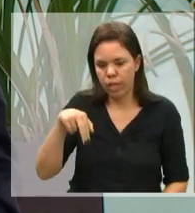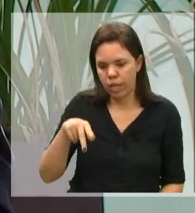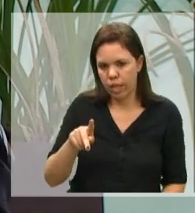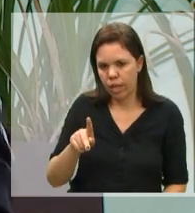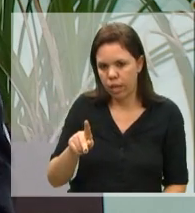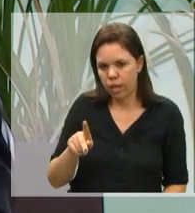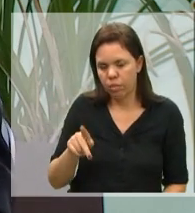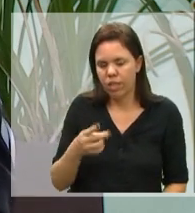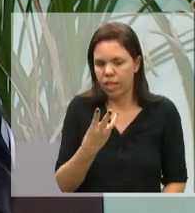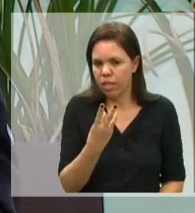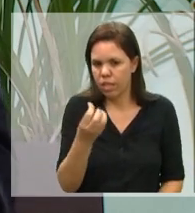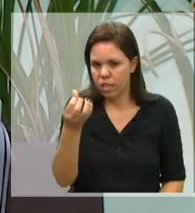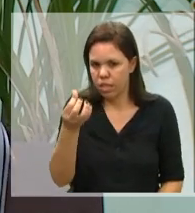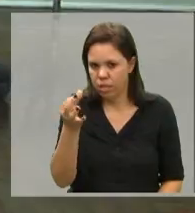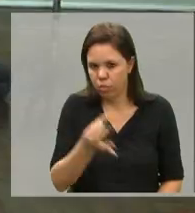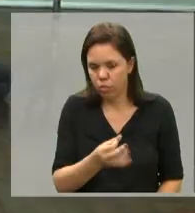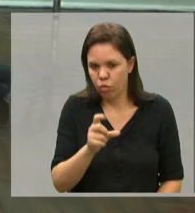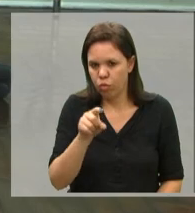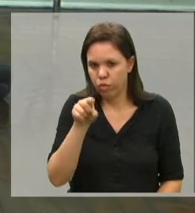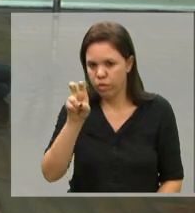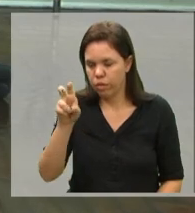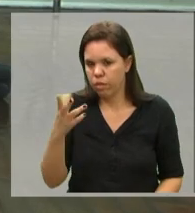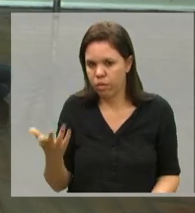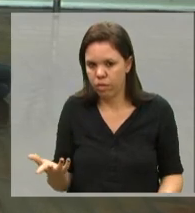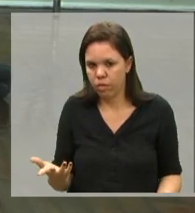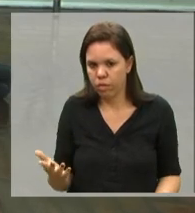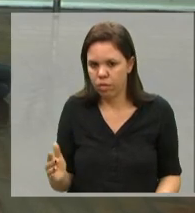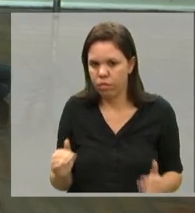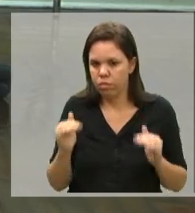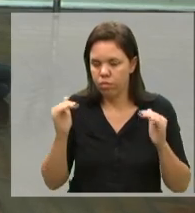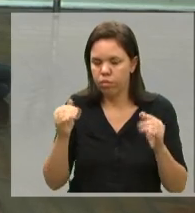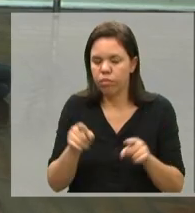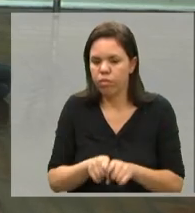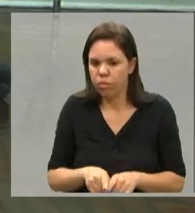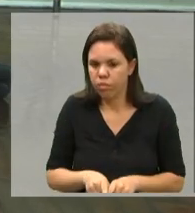por 36,5%. Então, há consultorias